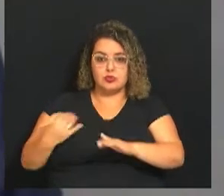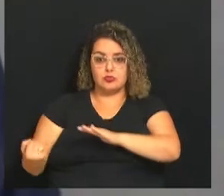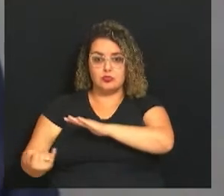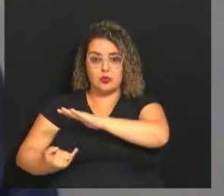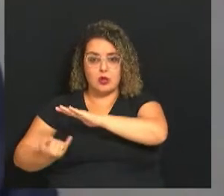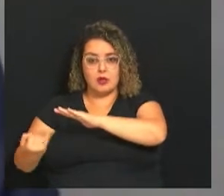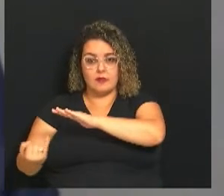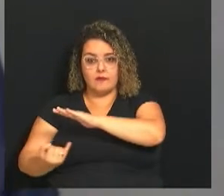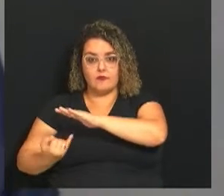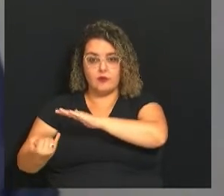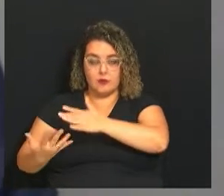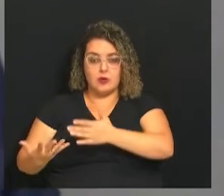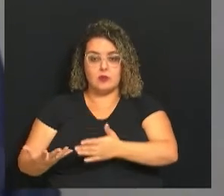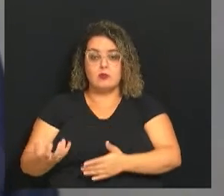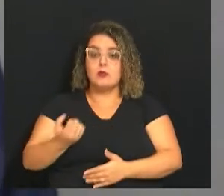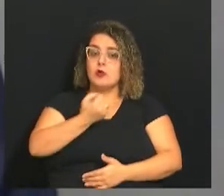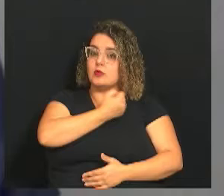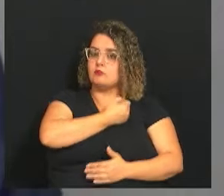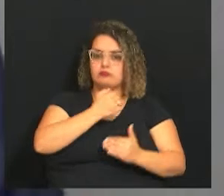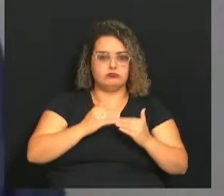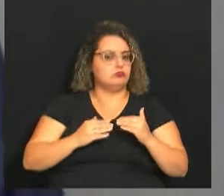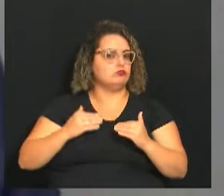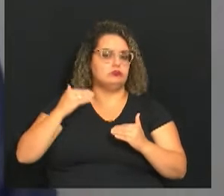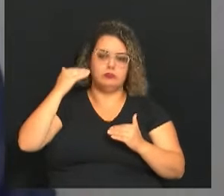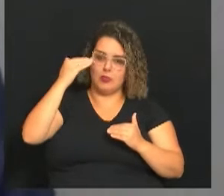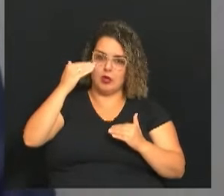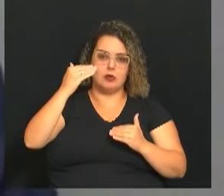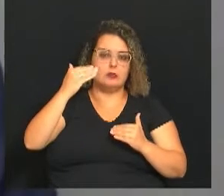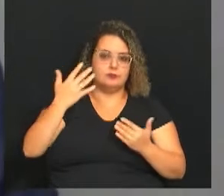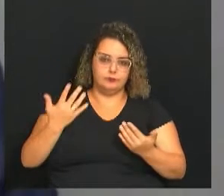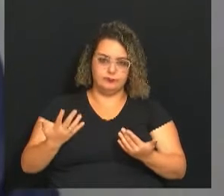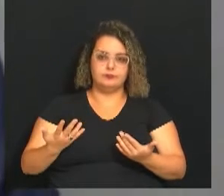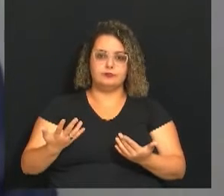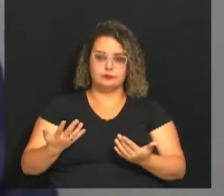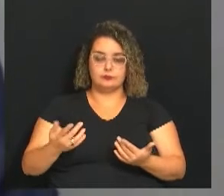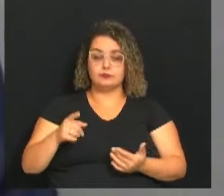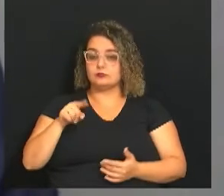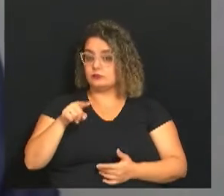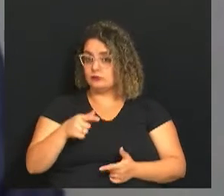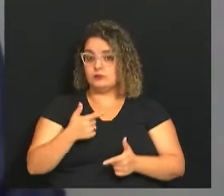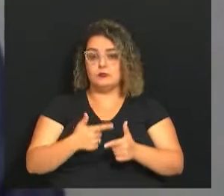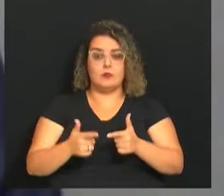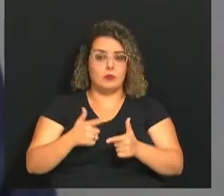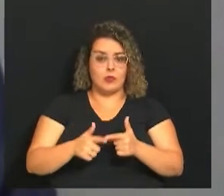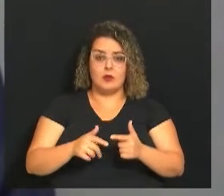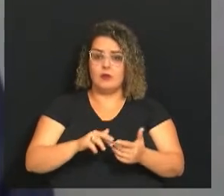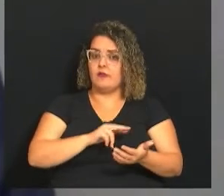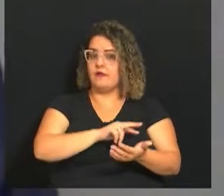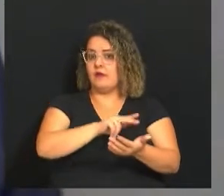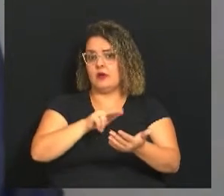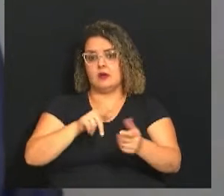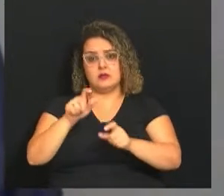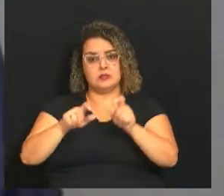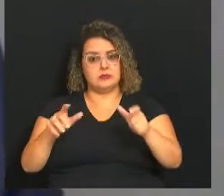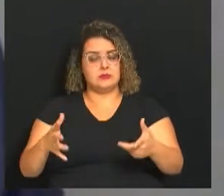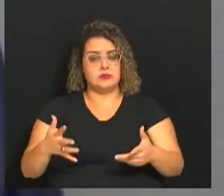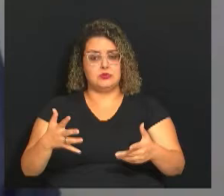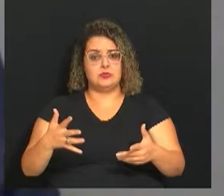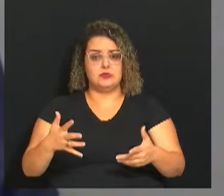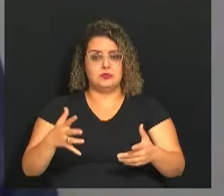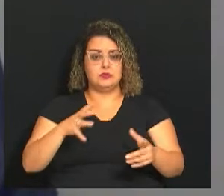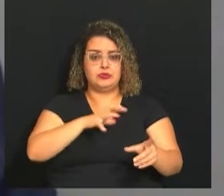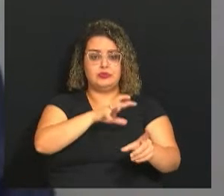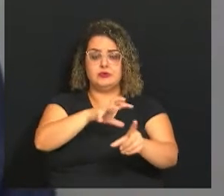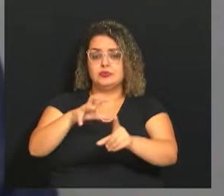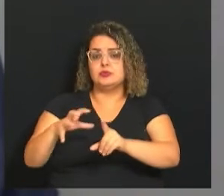que esse número vai ser substancialmente maior. Então, é realmente um problema que afeta milhares de pessoas e a gente não tem